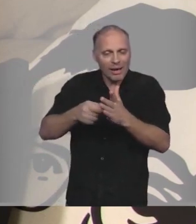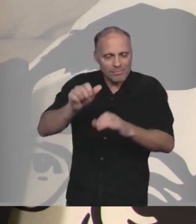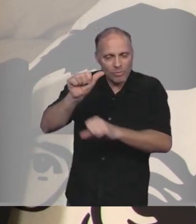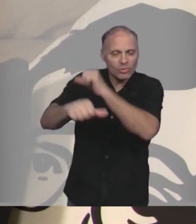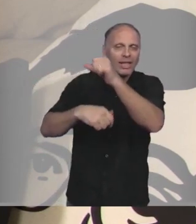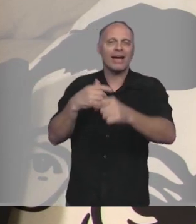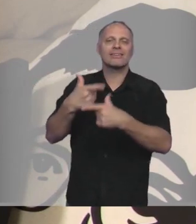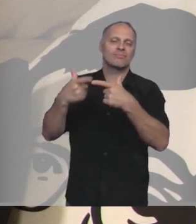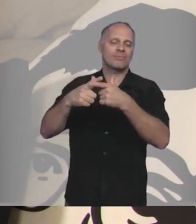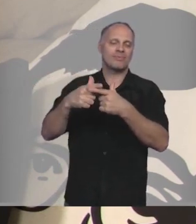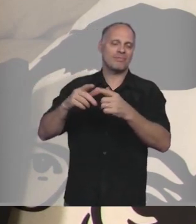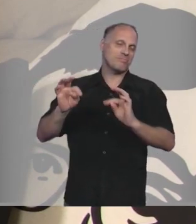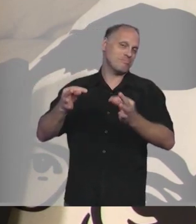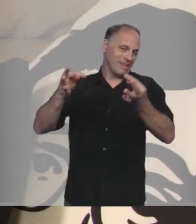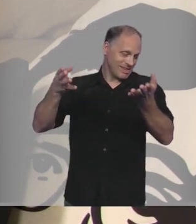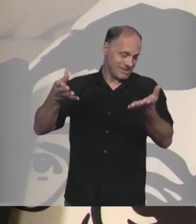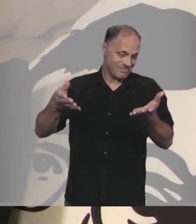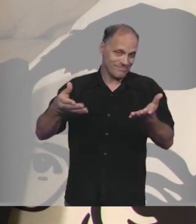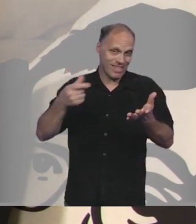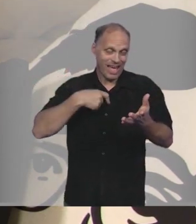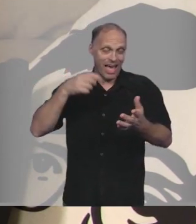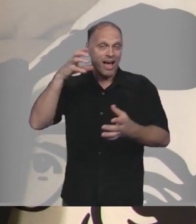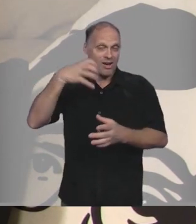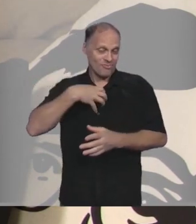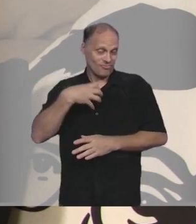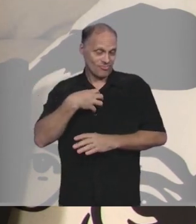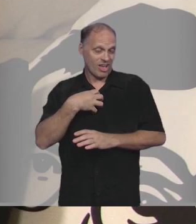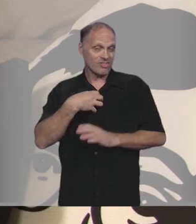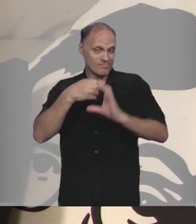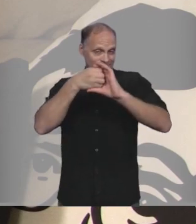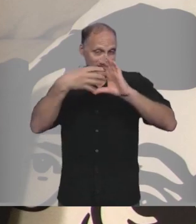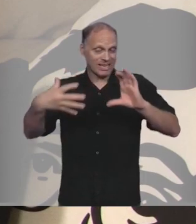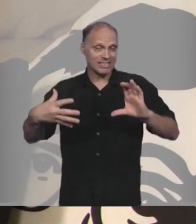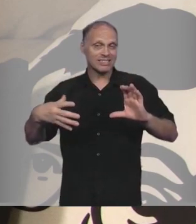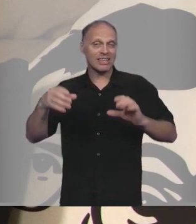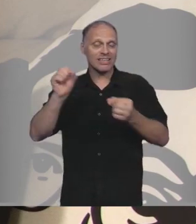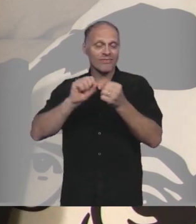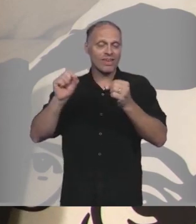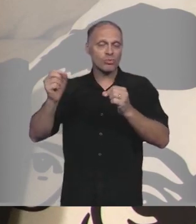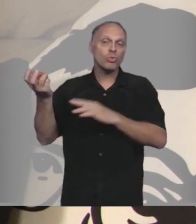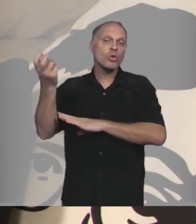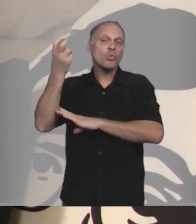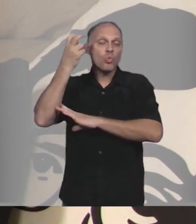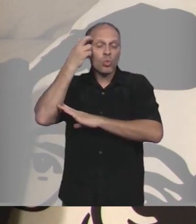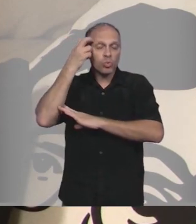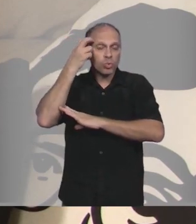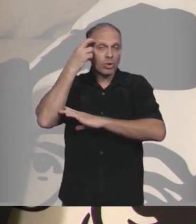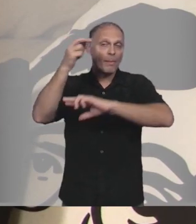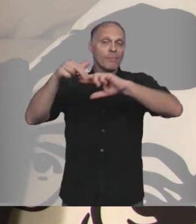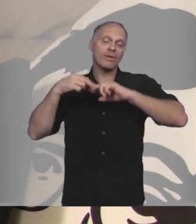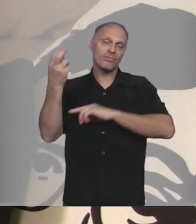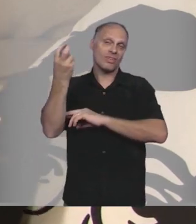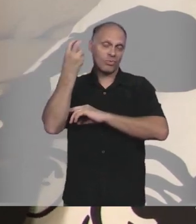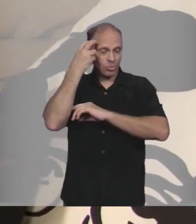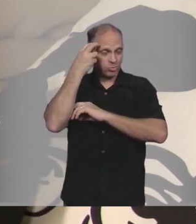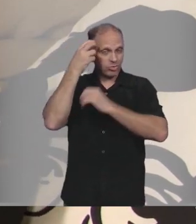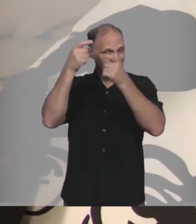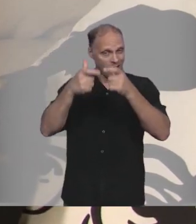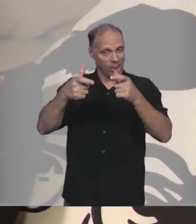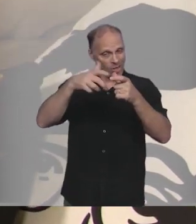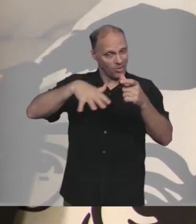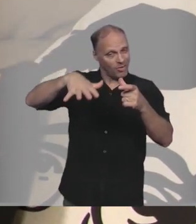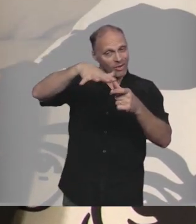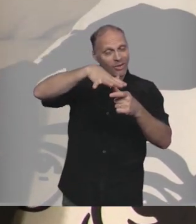um arquétipo cultural e aí muitos espectadores entendem